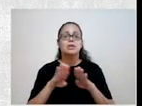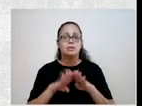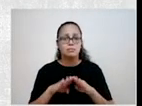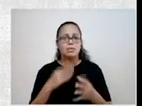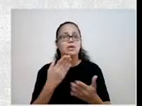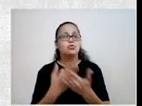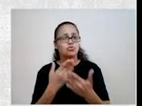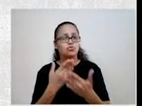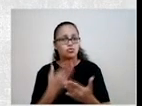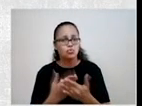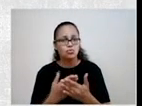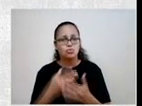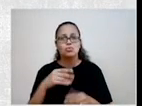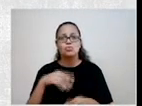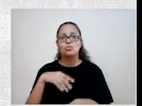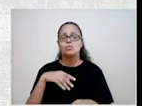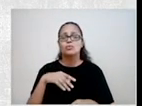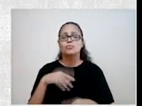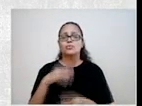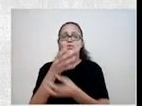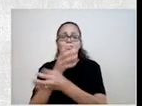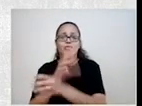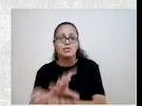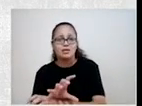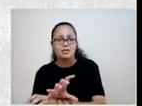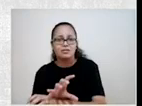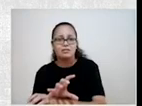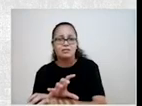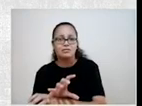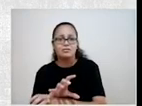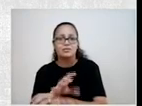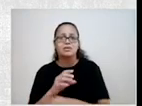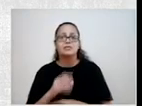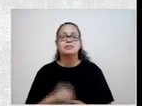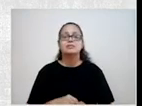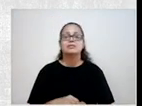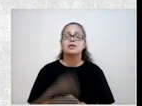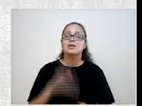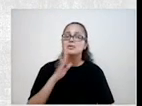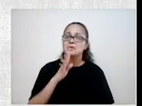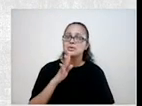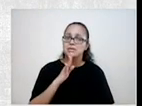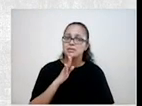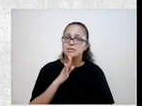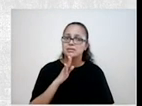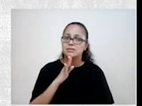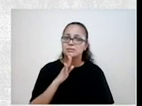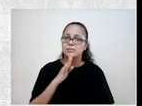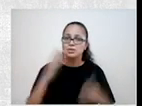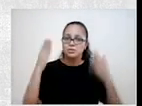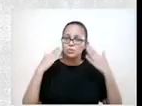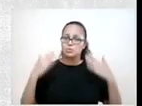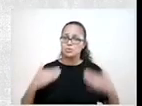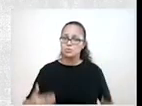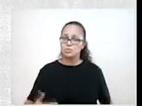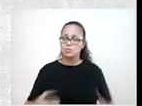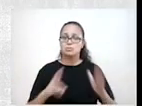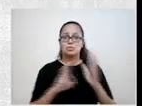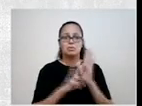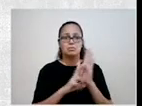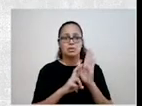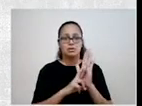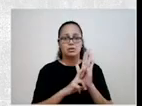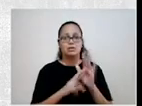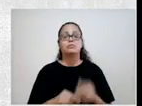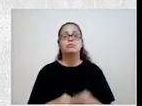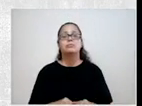cadáveres, vários cadáveres, para obter muito mais conhecimento sobre os corpos que representavam.